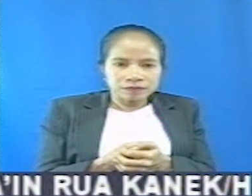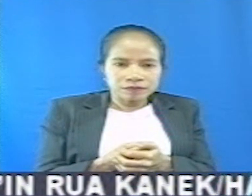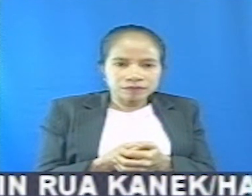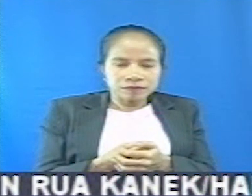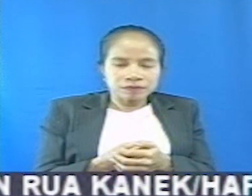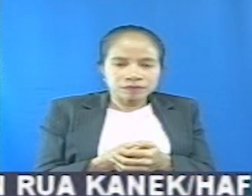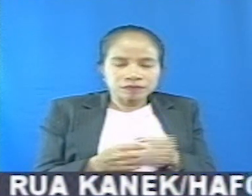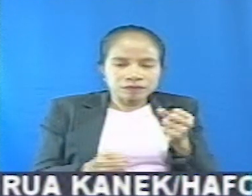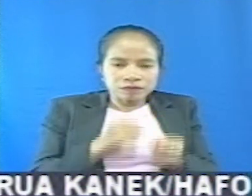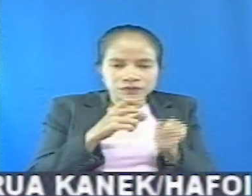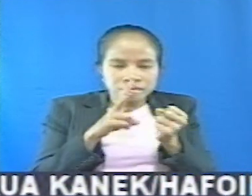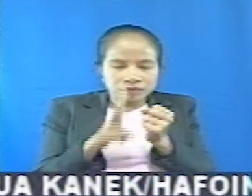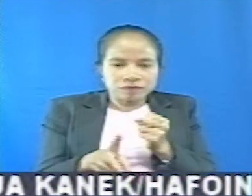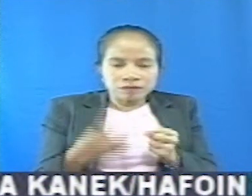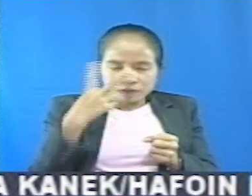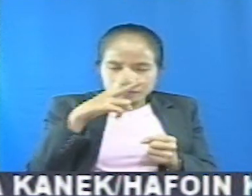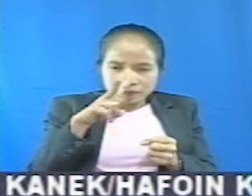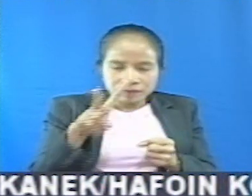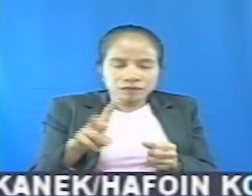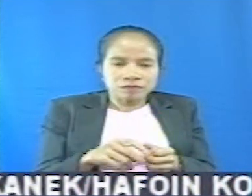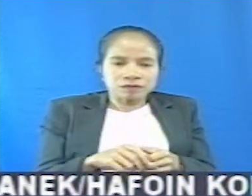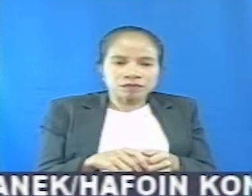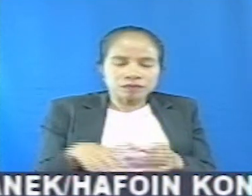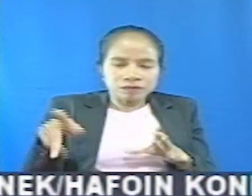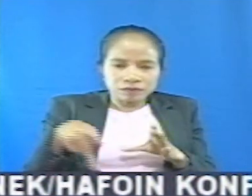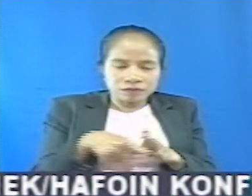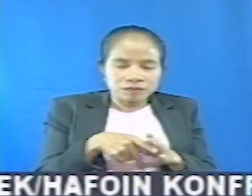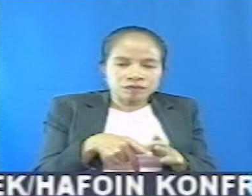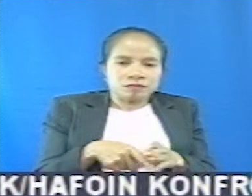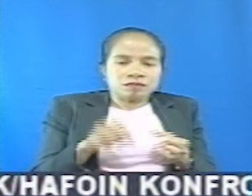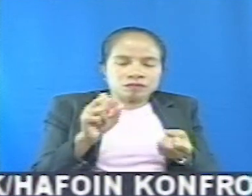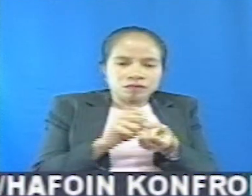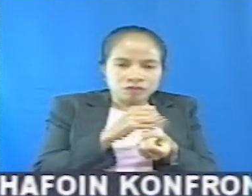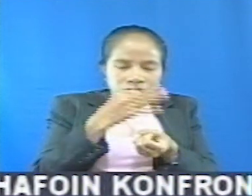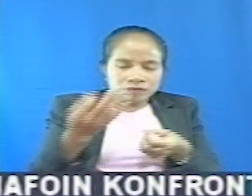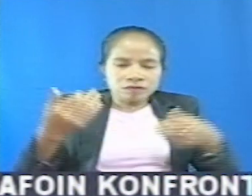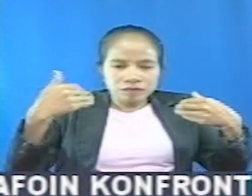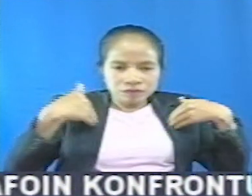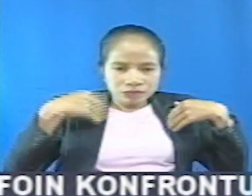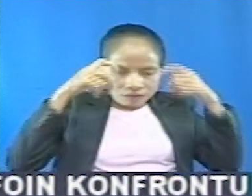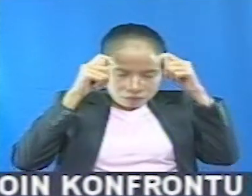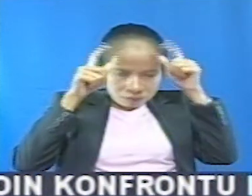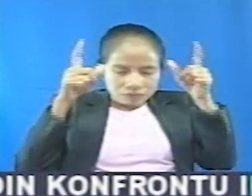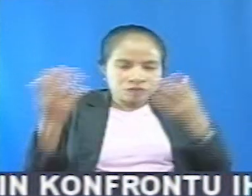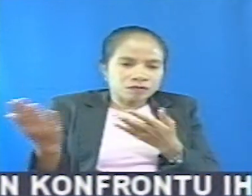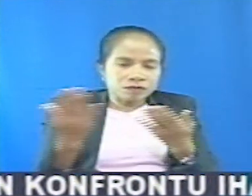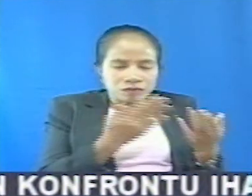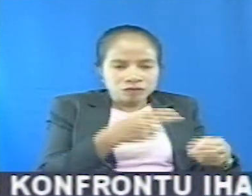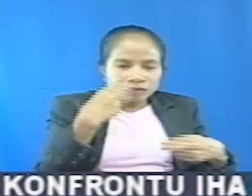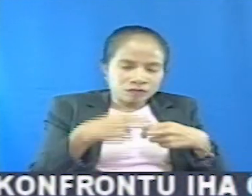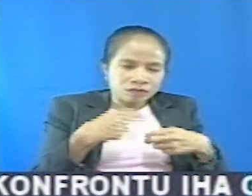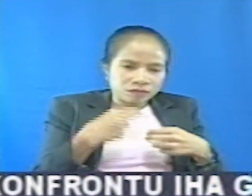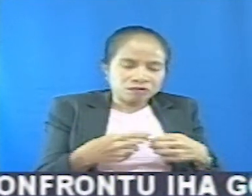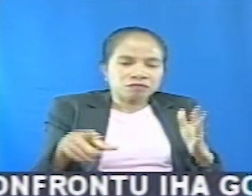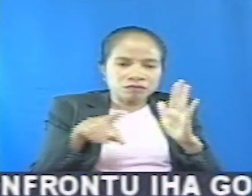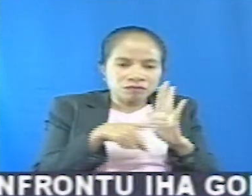Sociedade civil sira avalia cada presença COVID-19 e a Timor-Leste lori impacto negativo